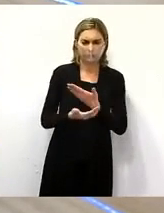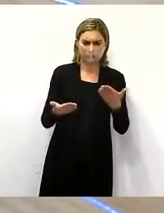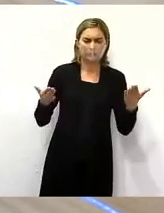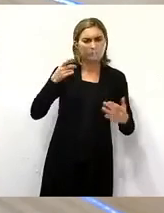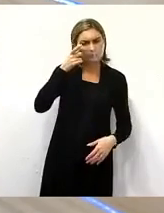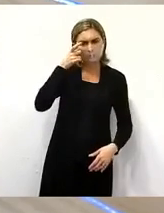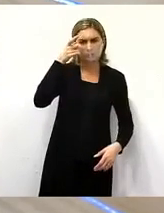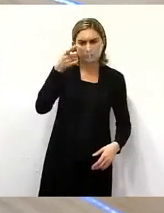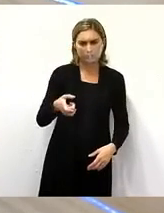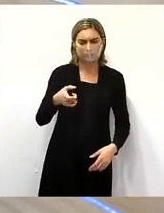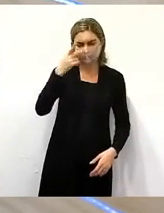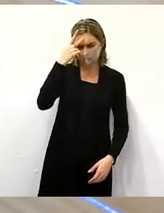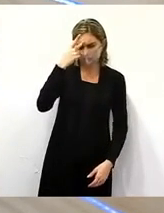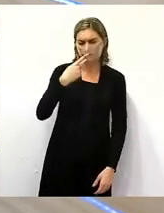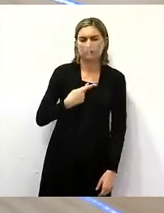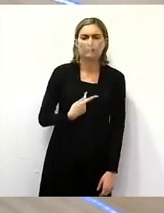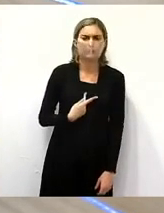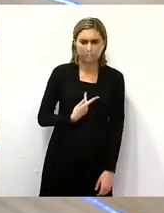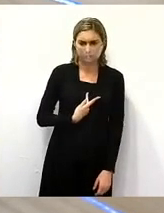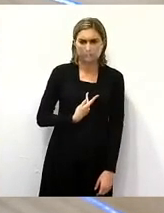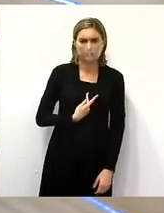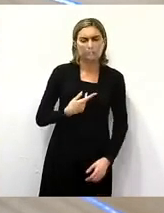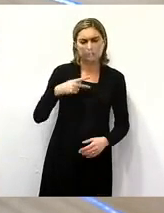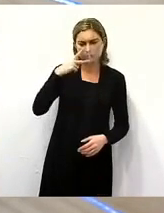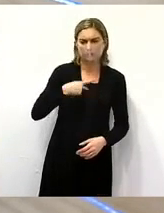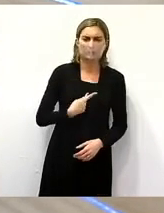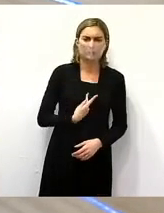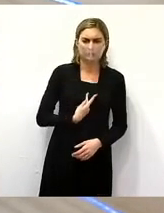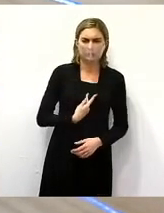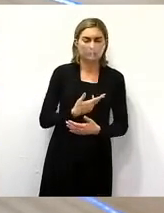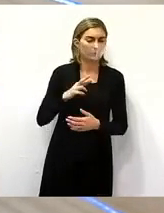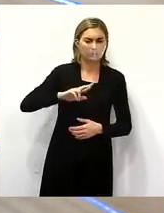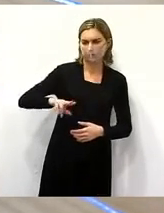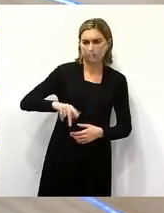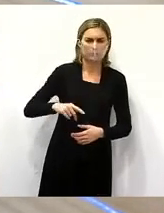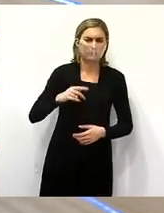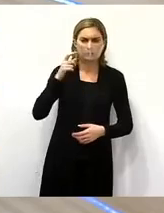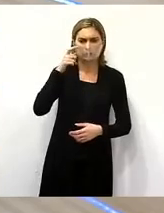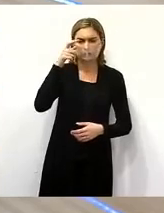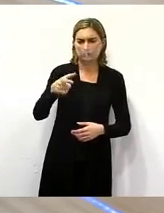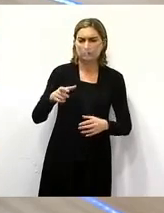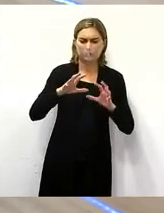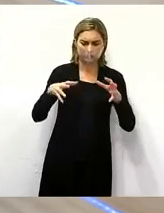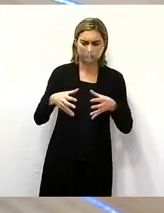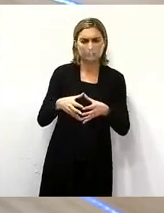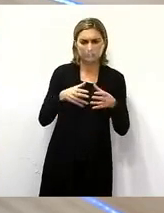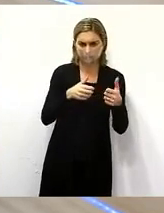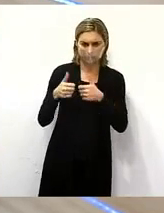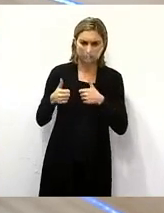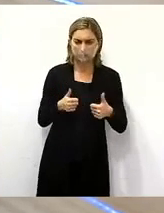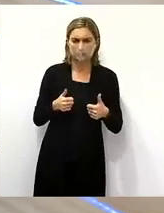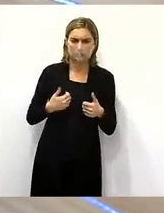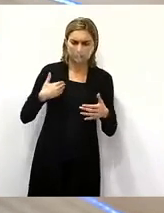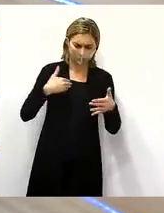os interesses pessoais, os interesses próprios, e não os interesses coletivos. Muito bem?